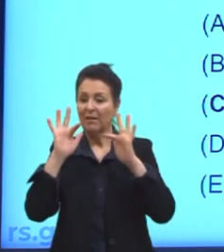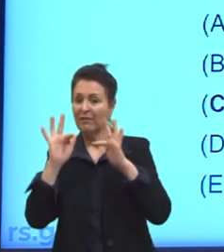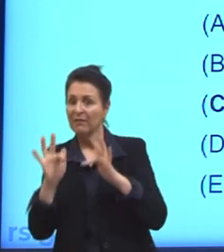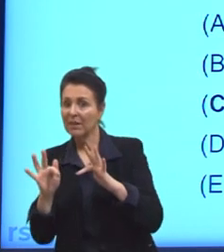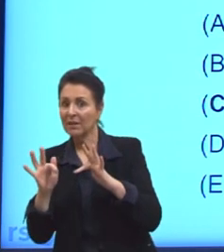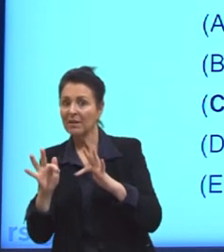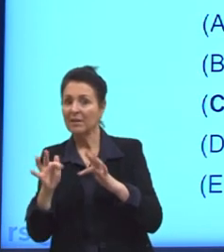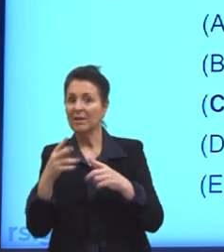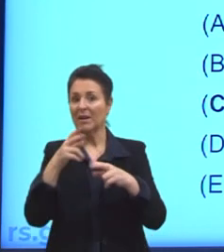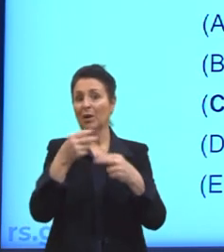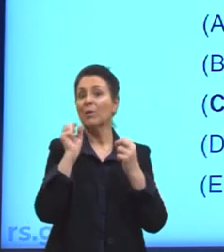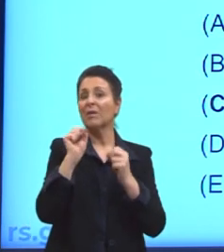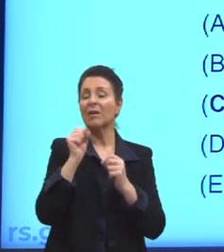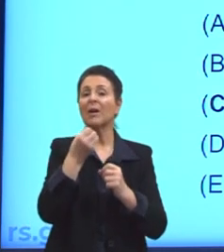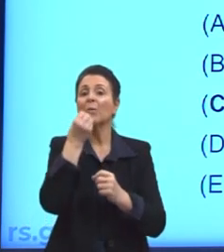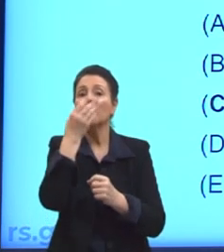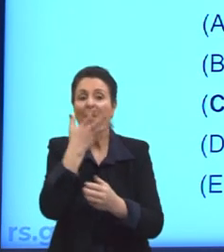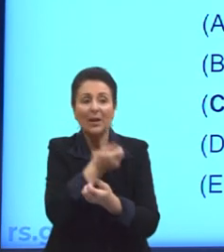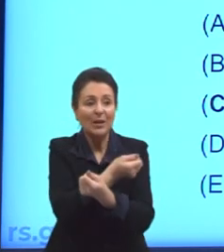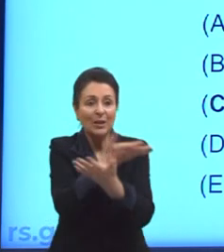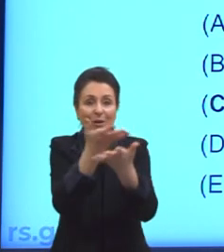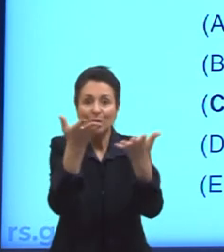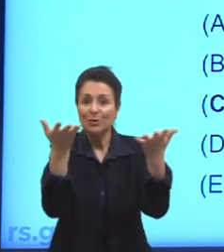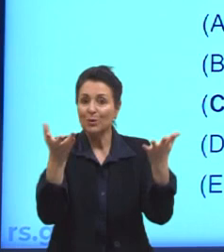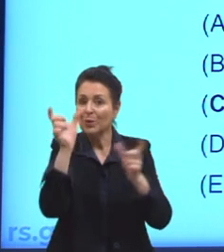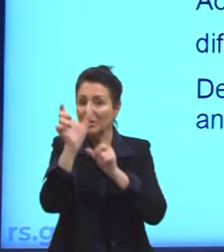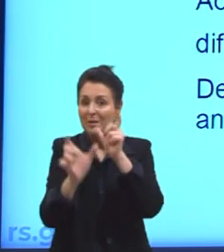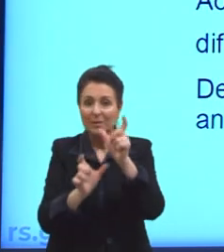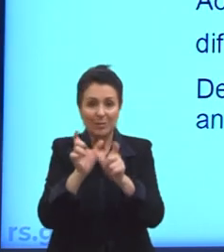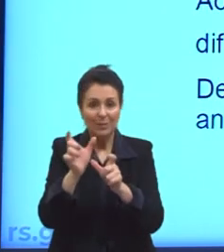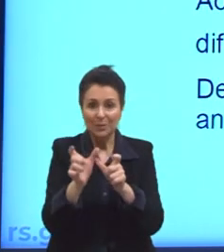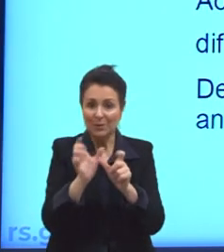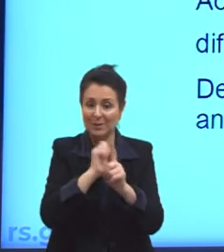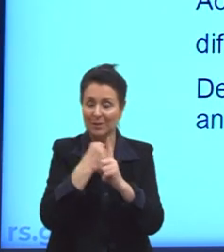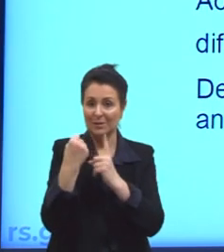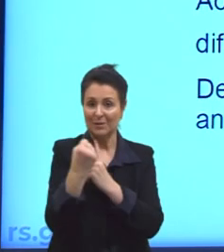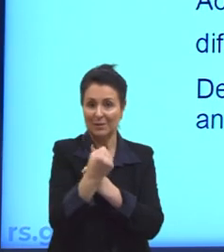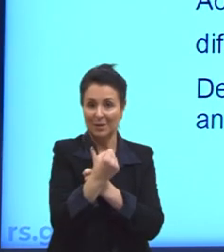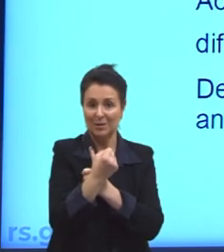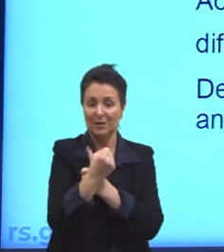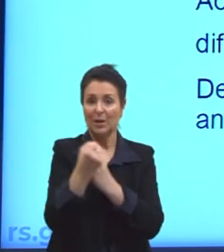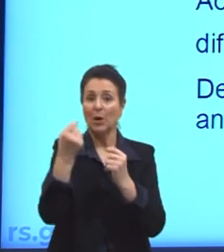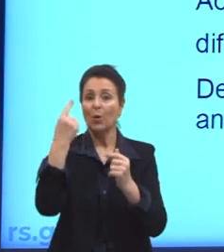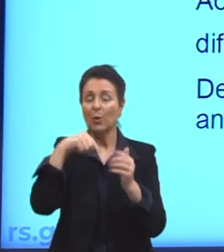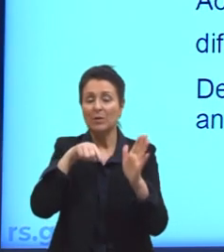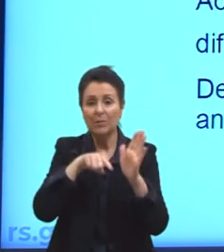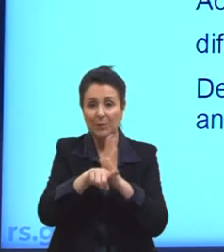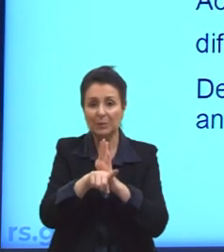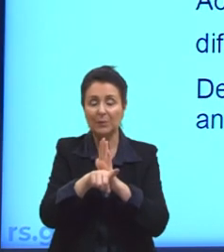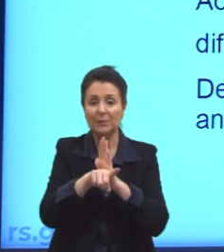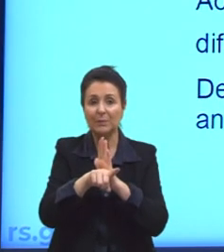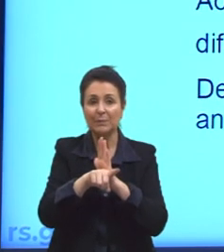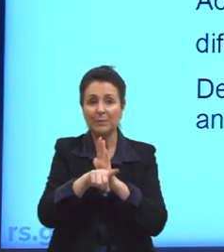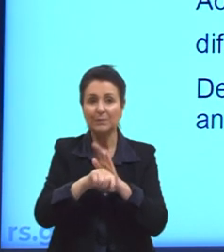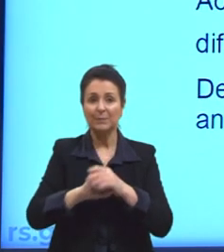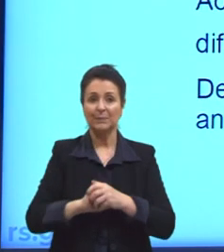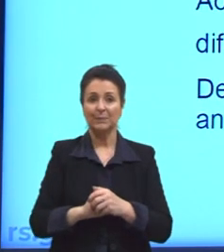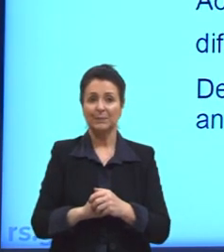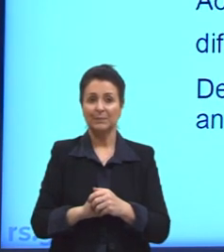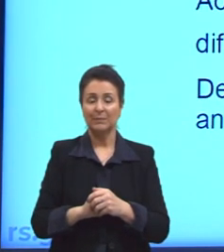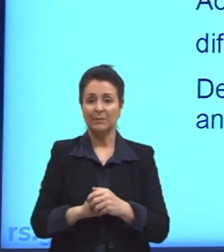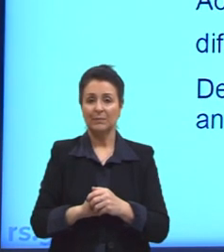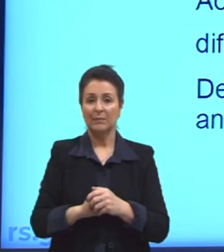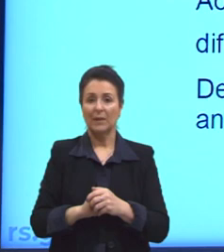é bem comum então lembre e faça um sucesso essas associações Nas questões outra questão e